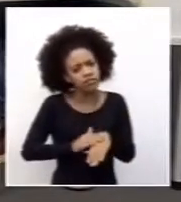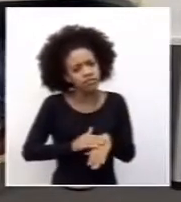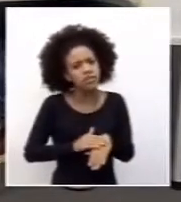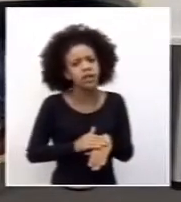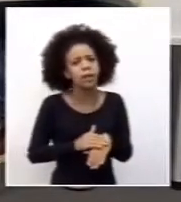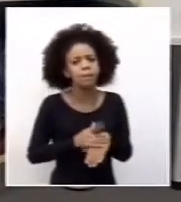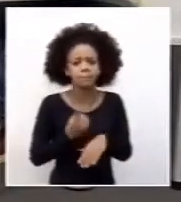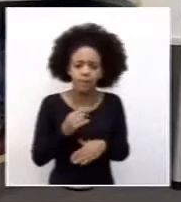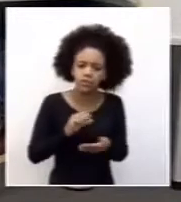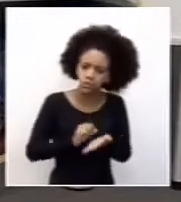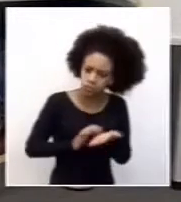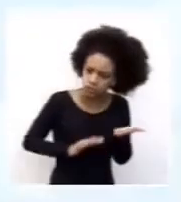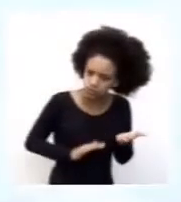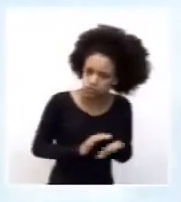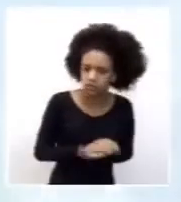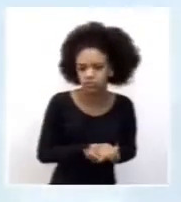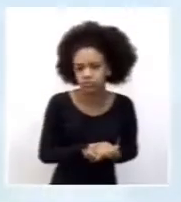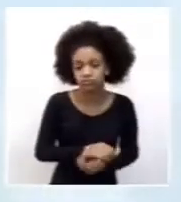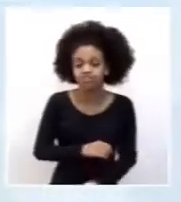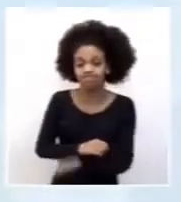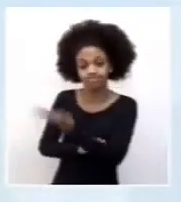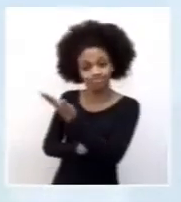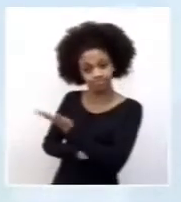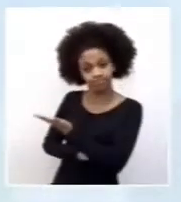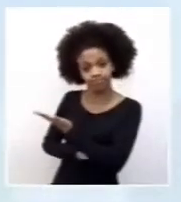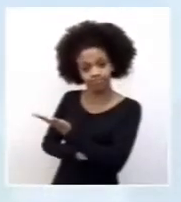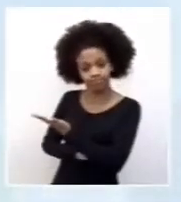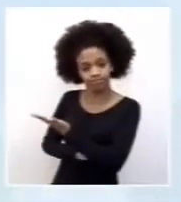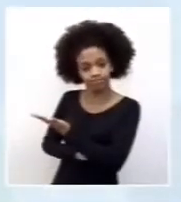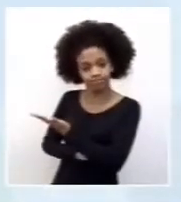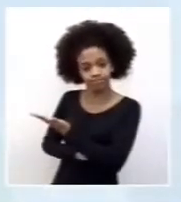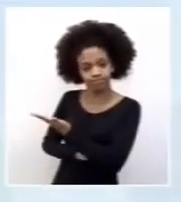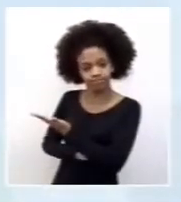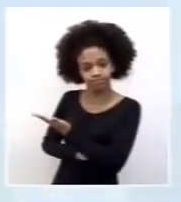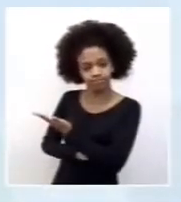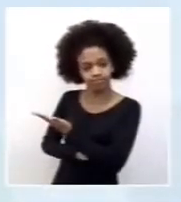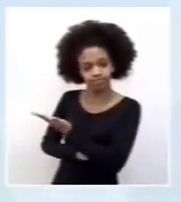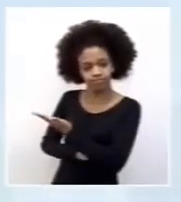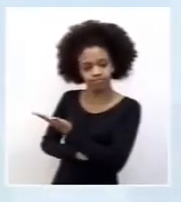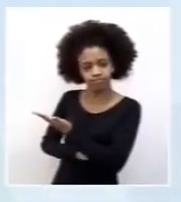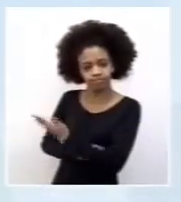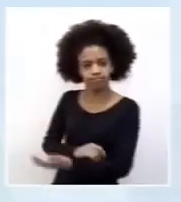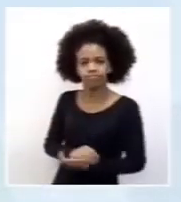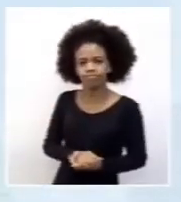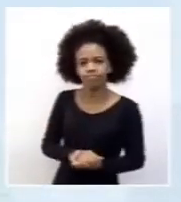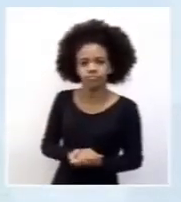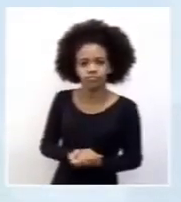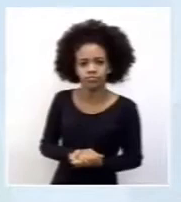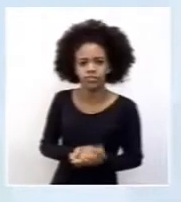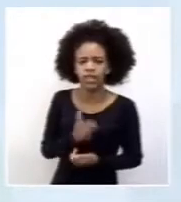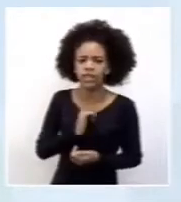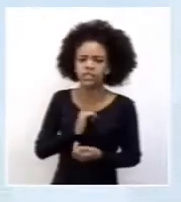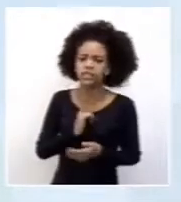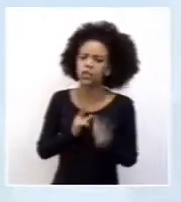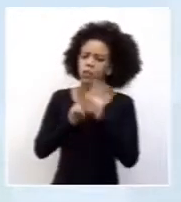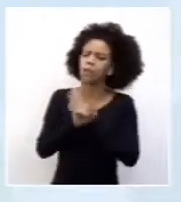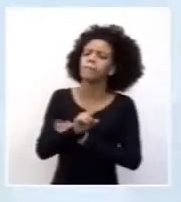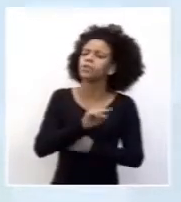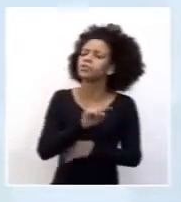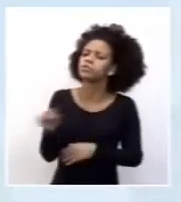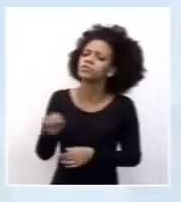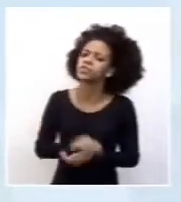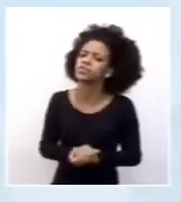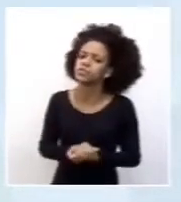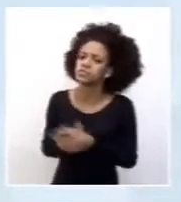né? Por favor, na tela, né? Qual é a próxima? Por favor, obrigado. Então, nós temos aí um questionamento e interação